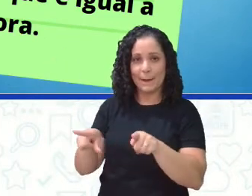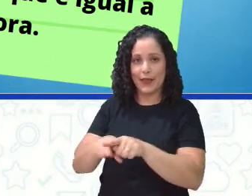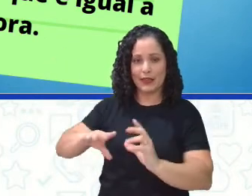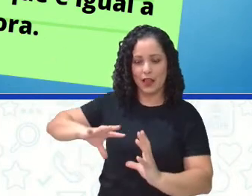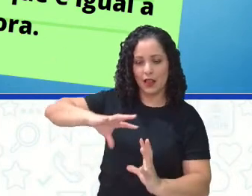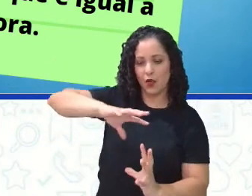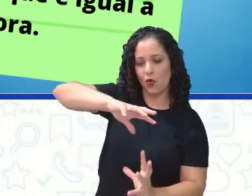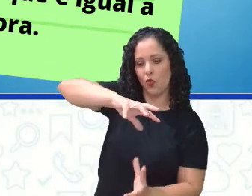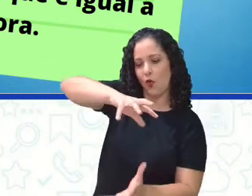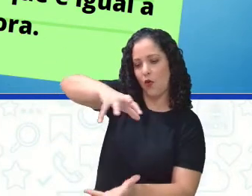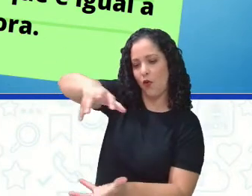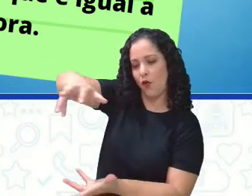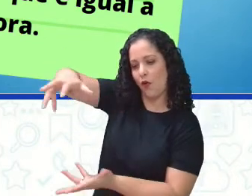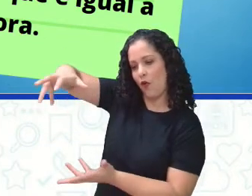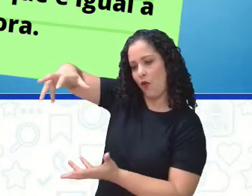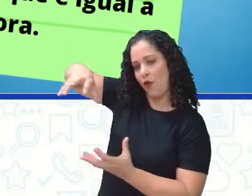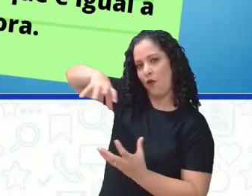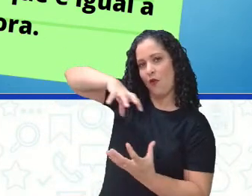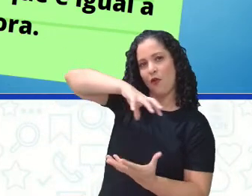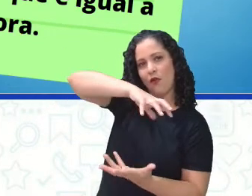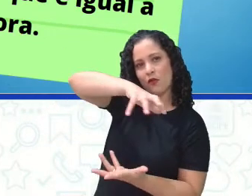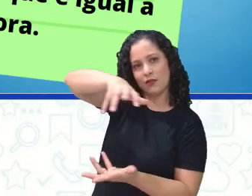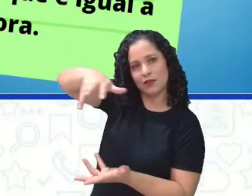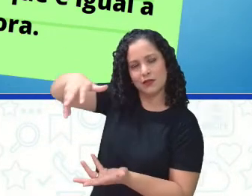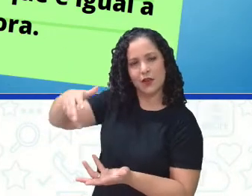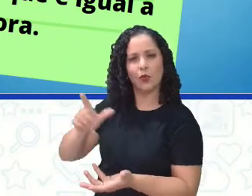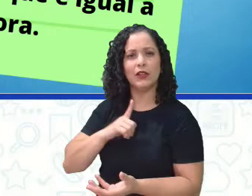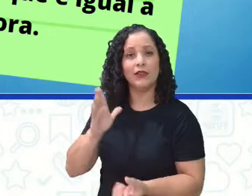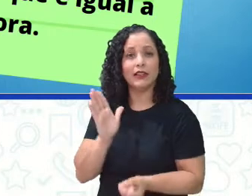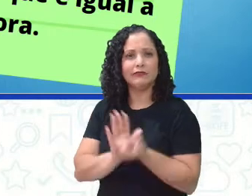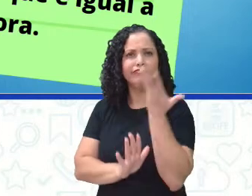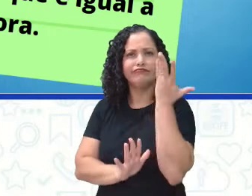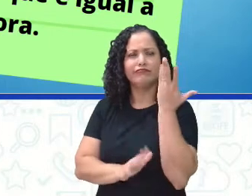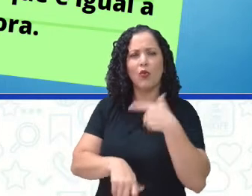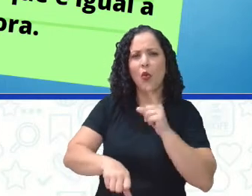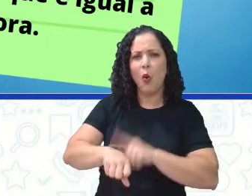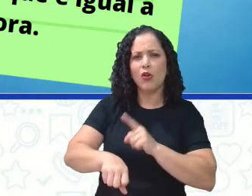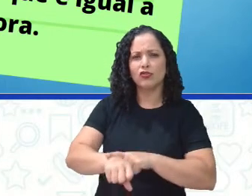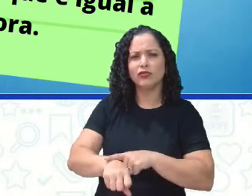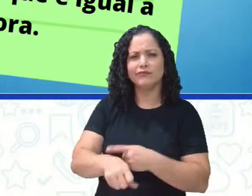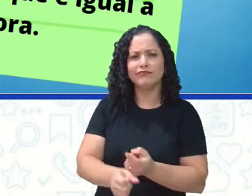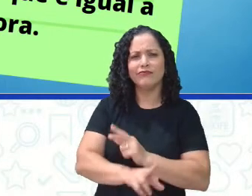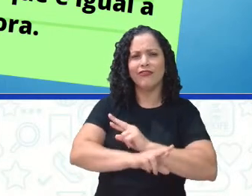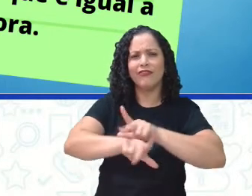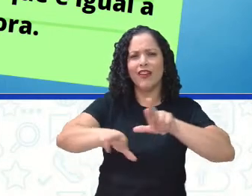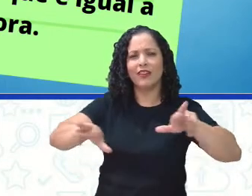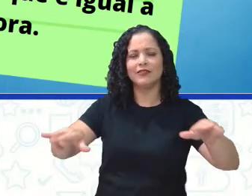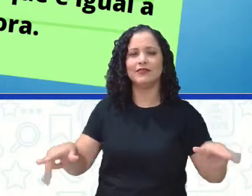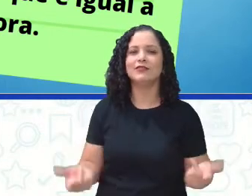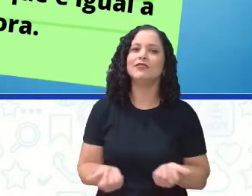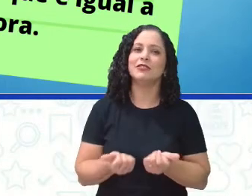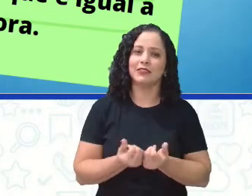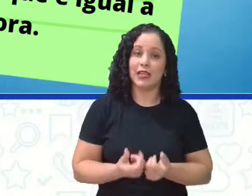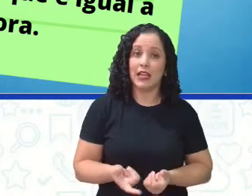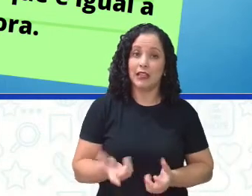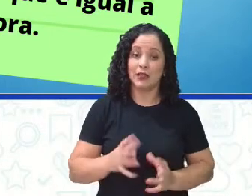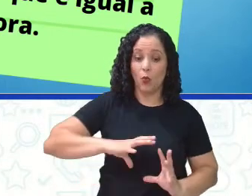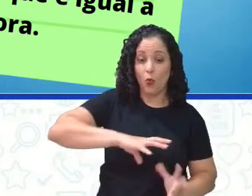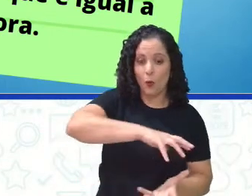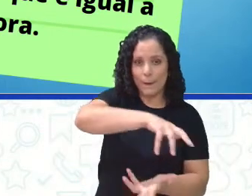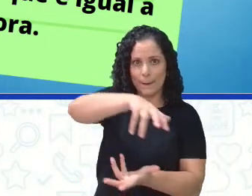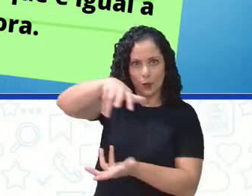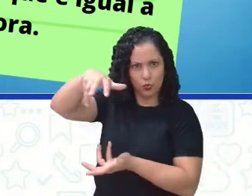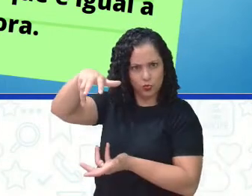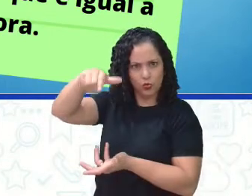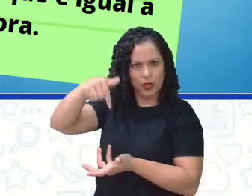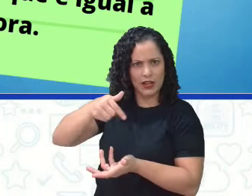a criação de fusos horários. Será que vocês já ouviram falar em fuso horário? Assim, gente, a Terra se divide em